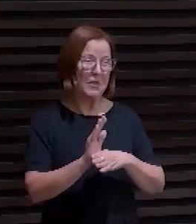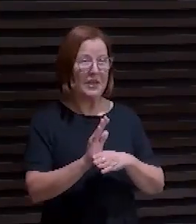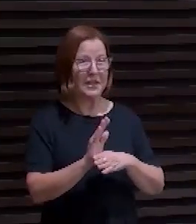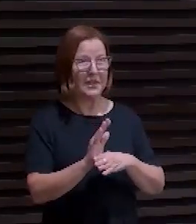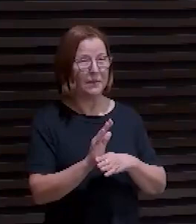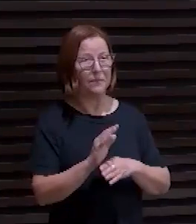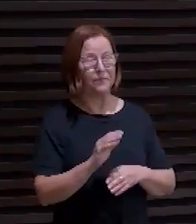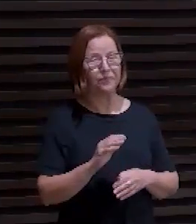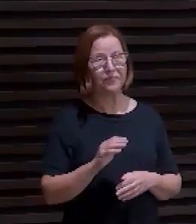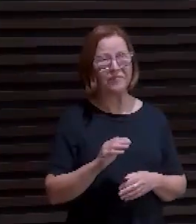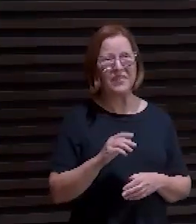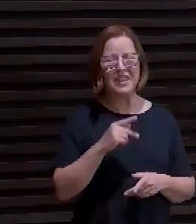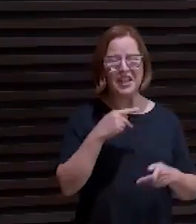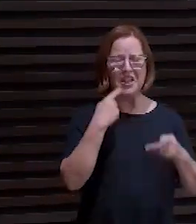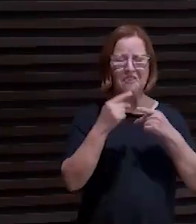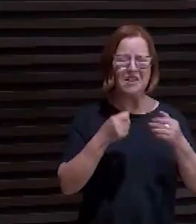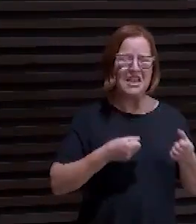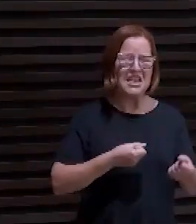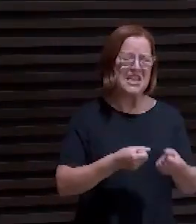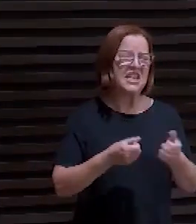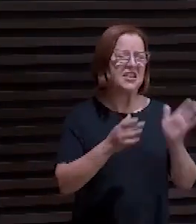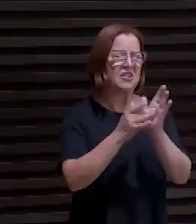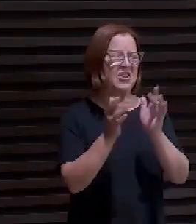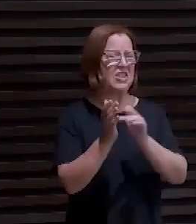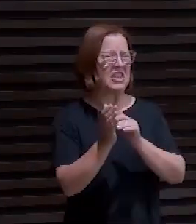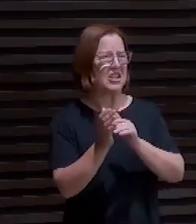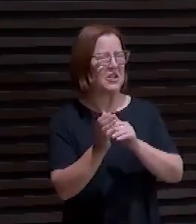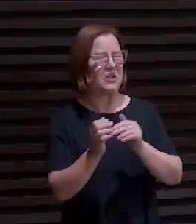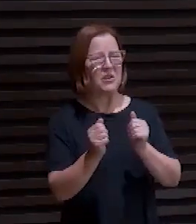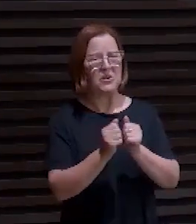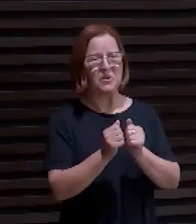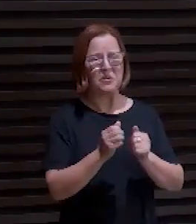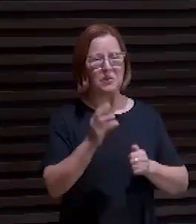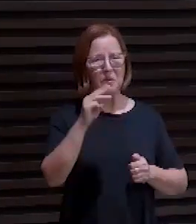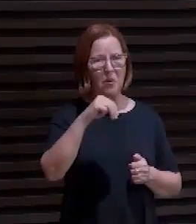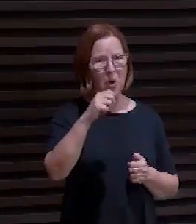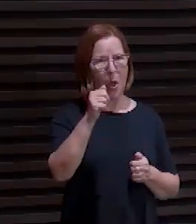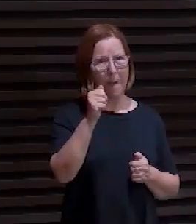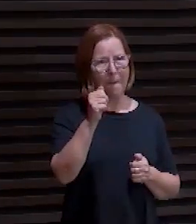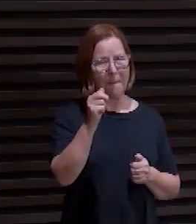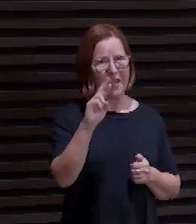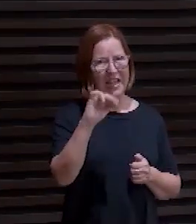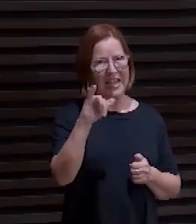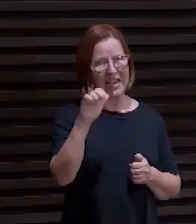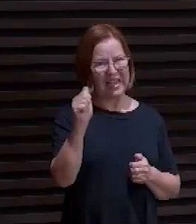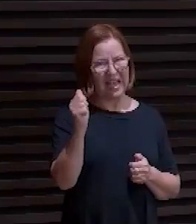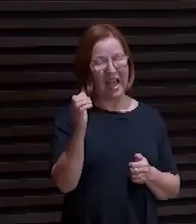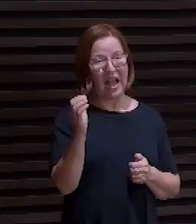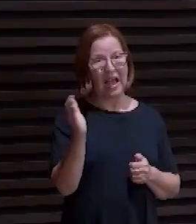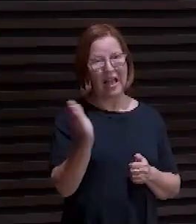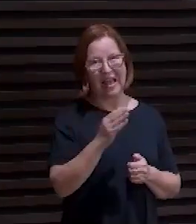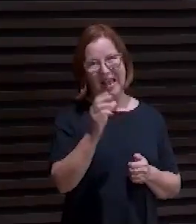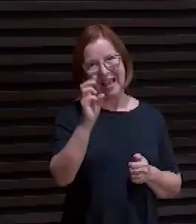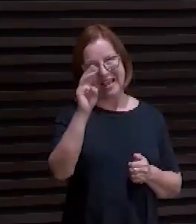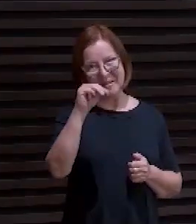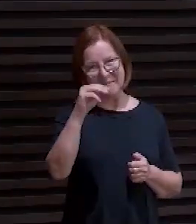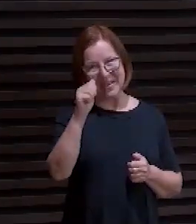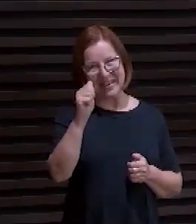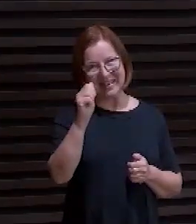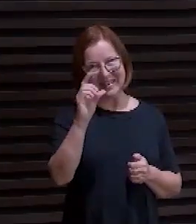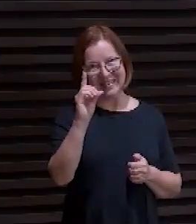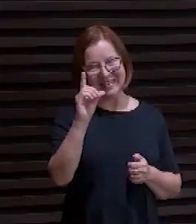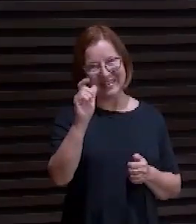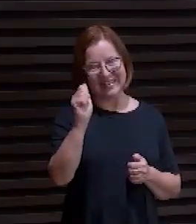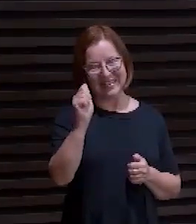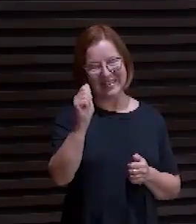com Maria Madalena e outras coisas mais, em que Jesus está sendo tentado, ele está sendo